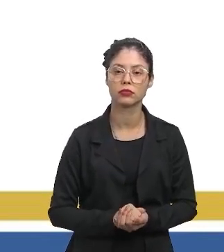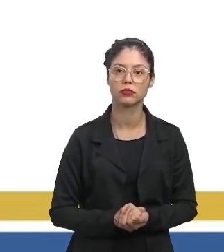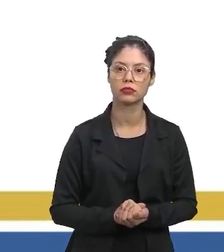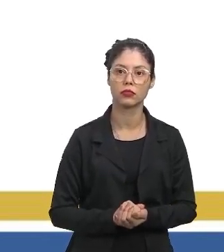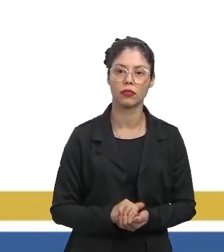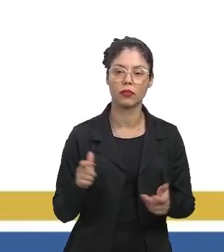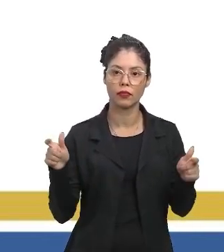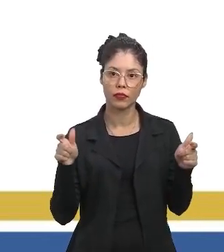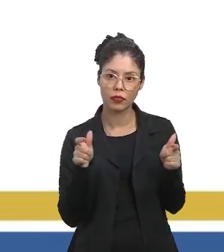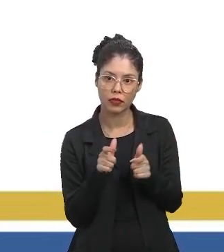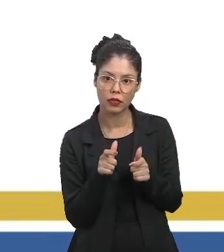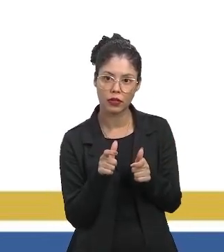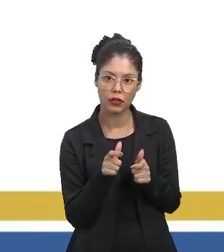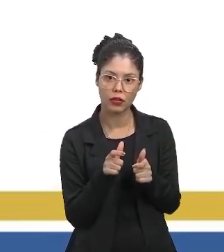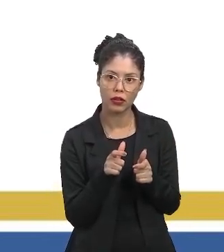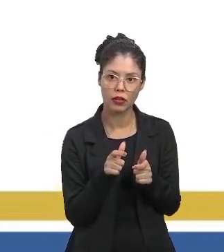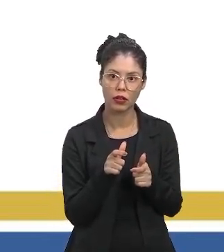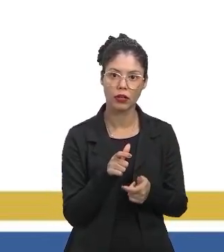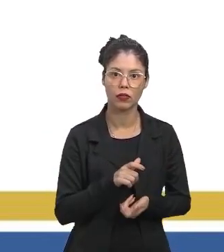Subunidade menor,